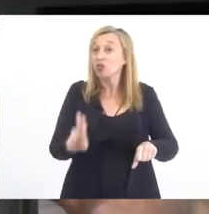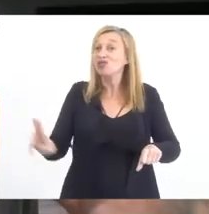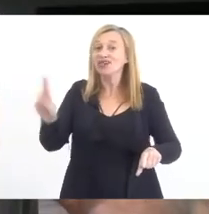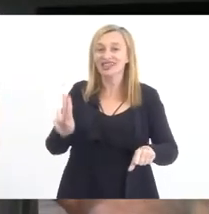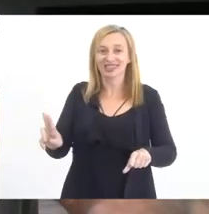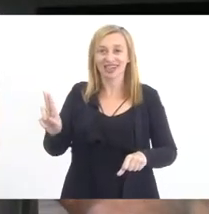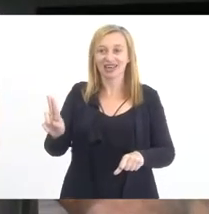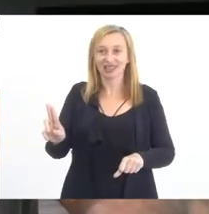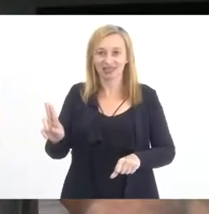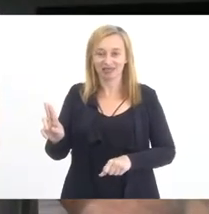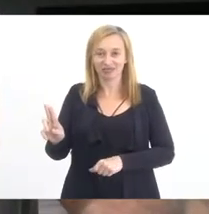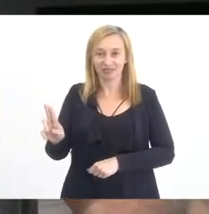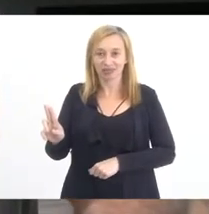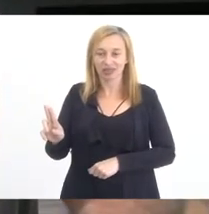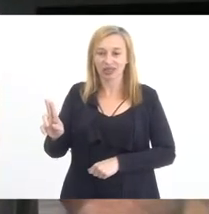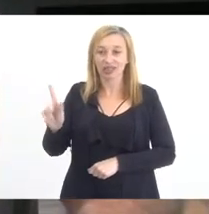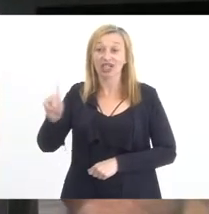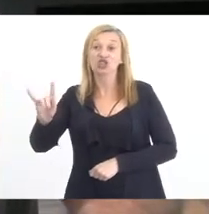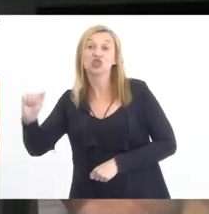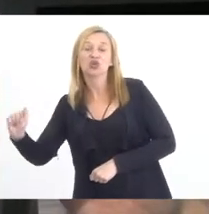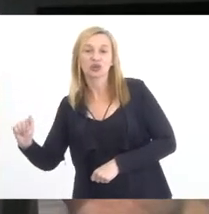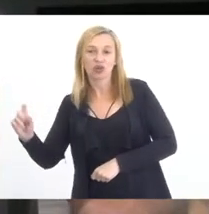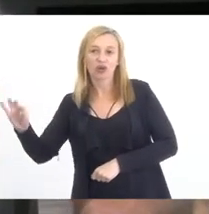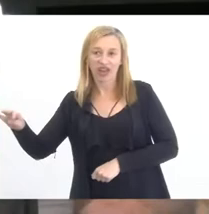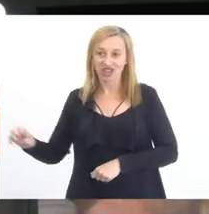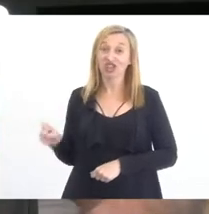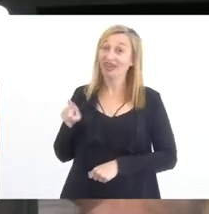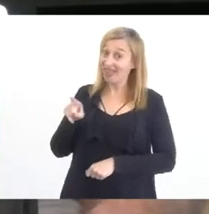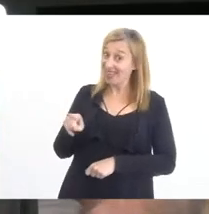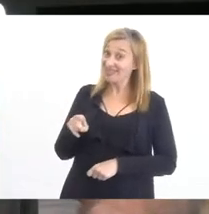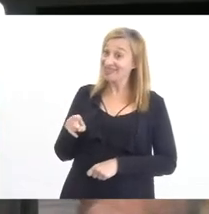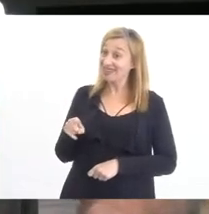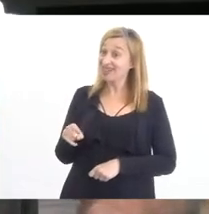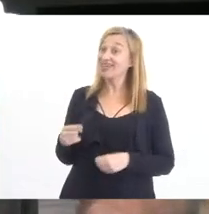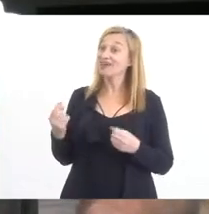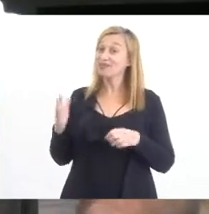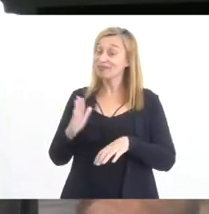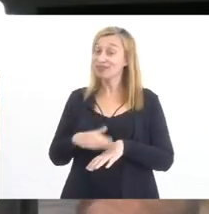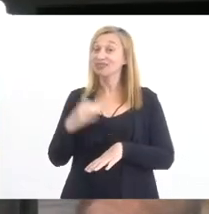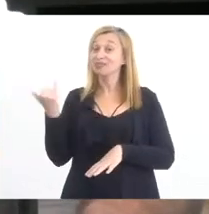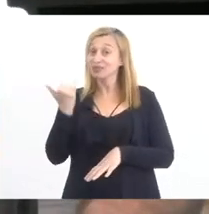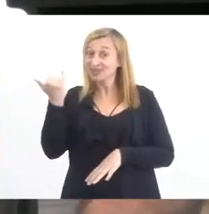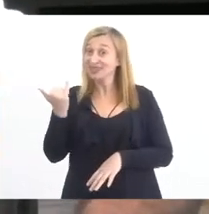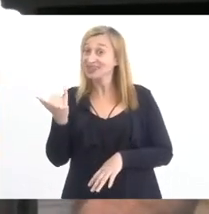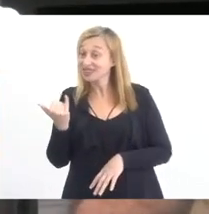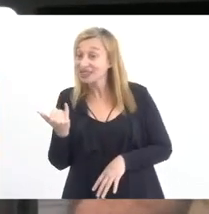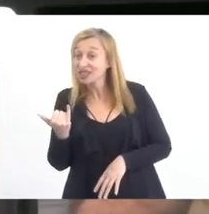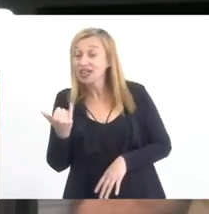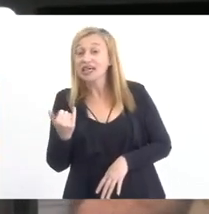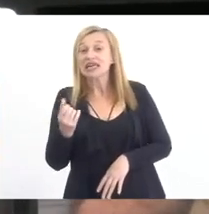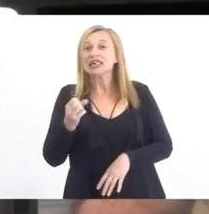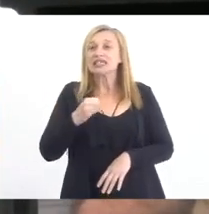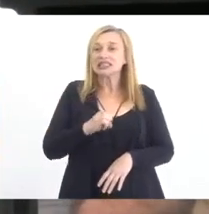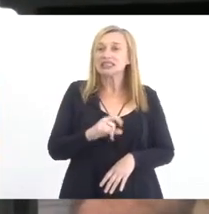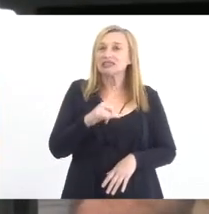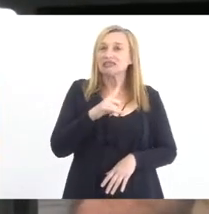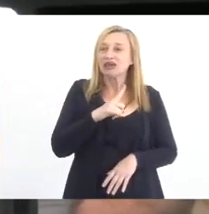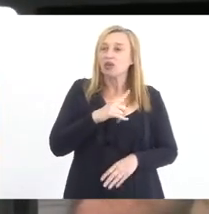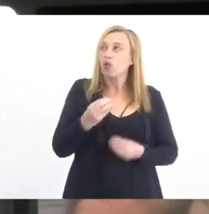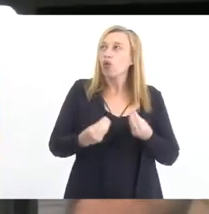universidade da Zona Oeste. Esse é que é o detalhe. Entendeu? Se existisse